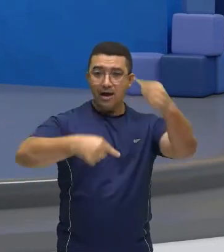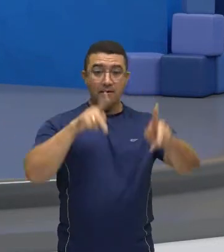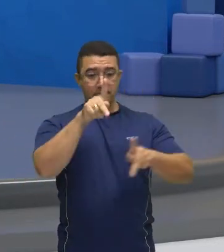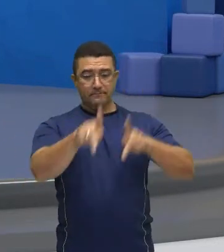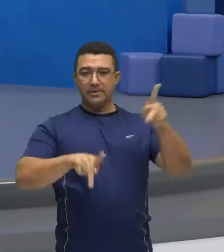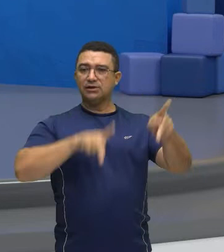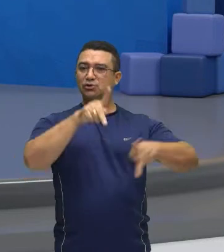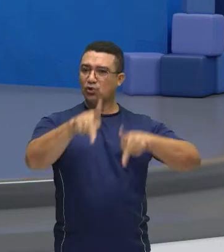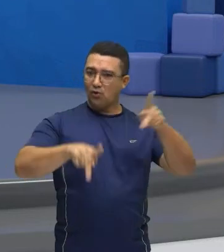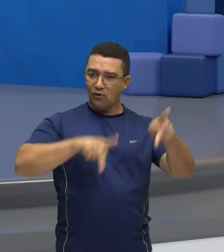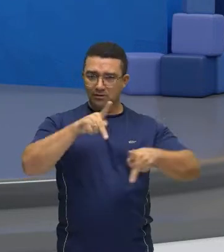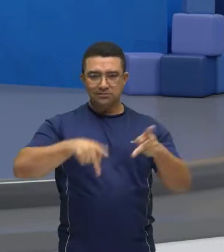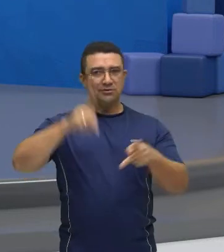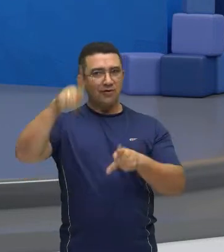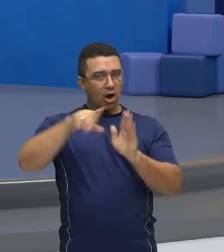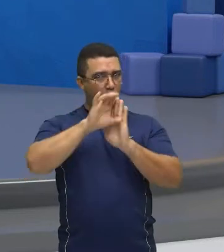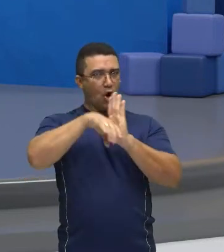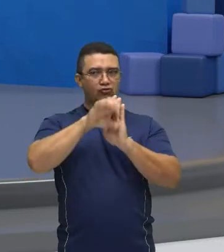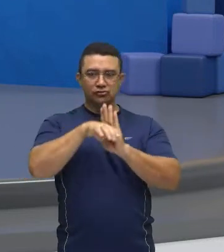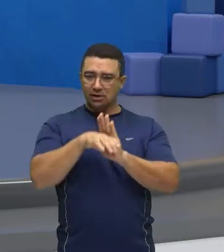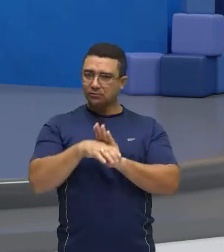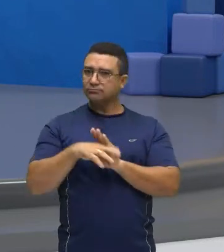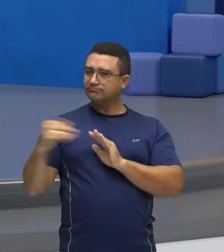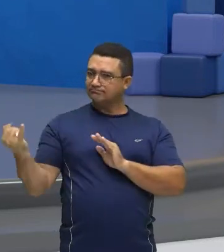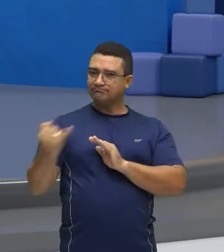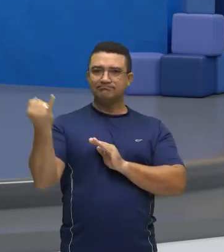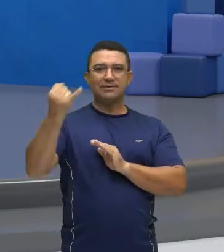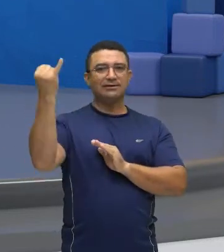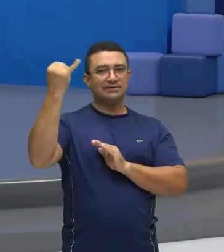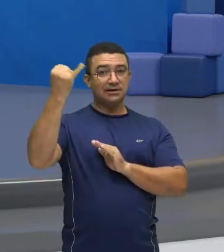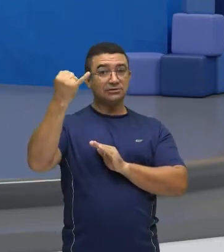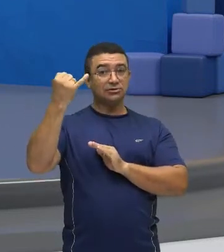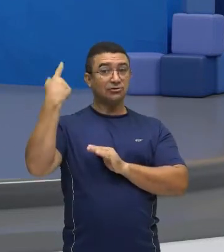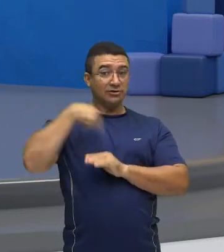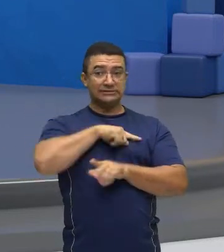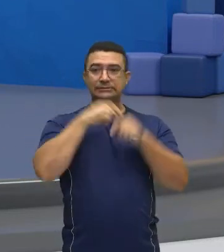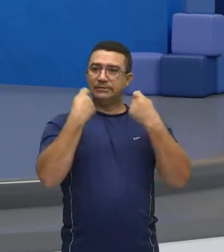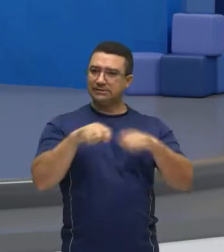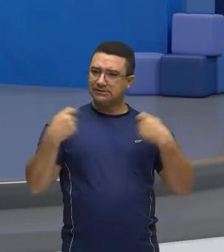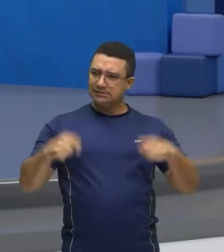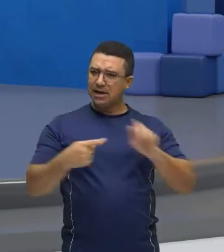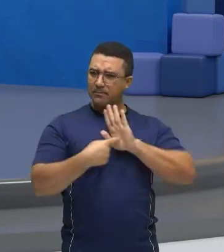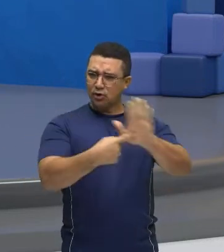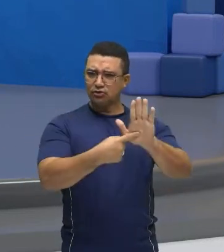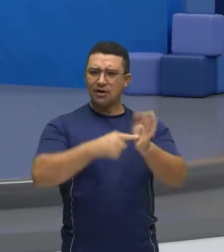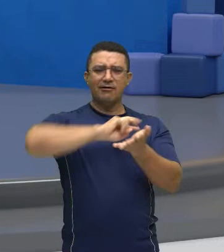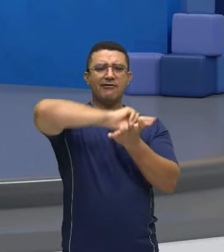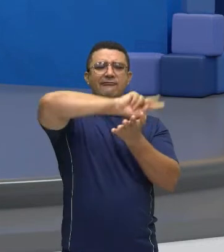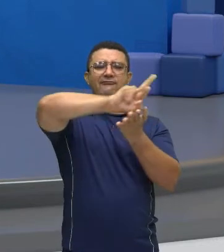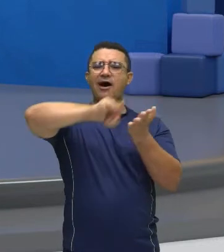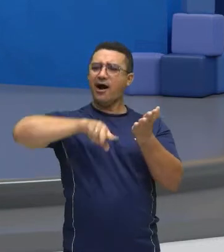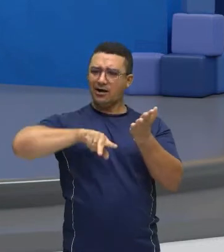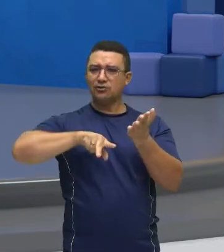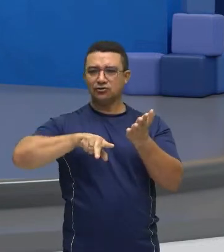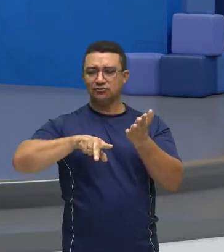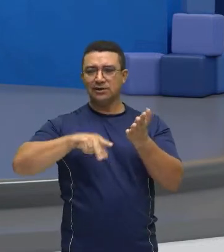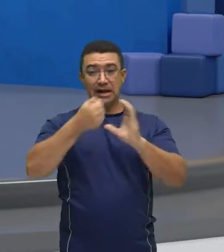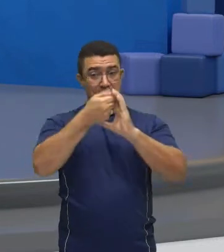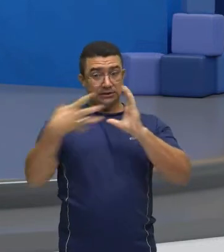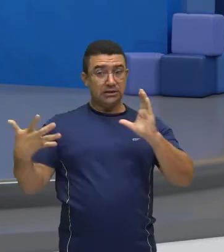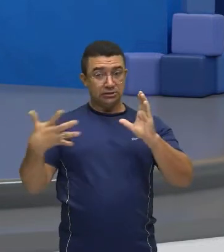muito rico, muito complexo, que a gente precisa trazer diversos aspectos, né, da sociedade aí, para poder compreender